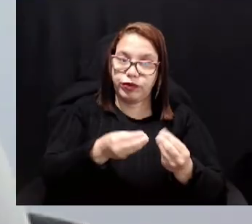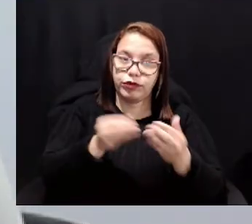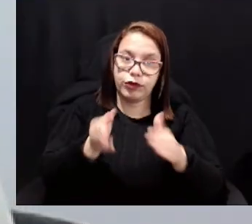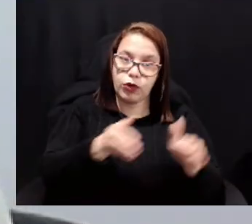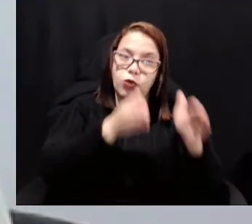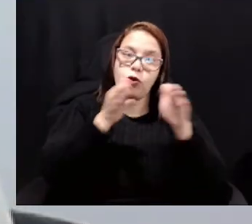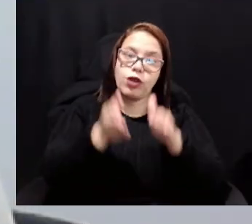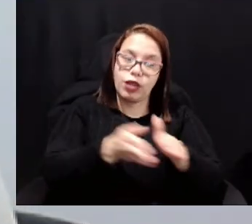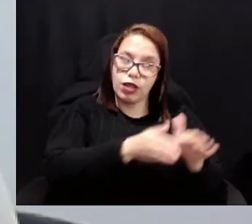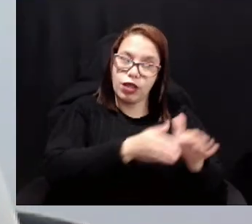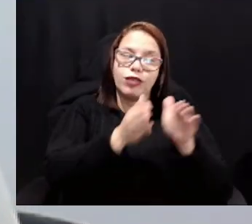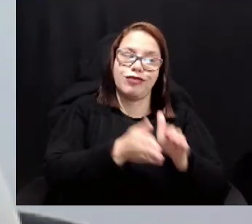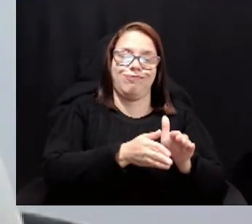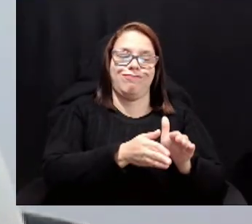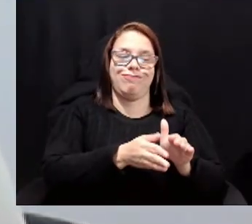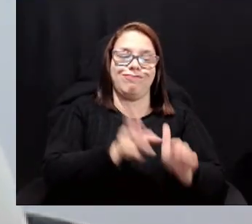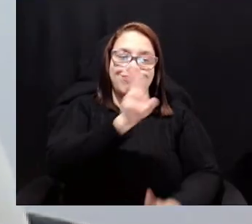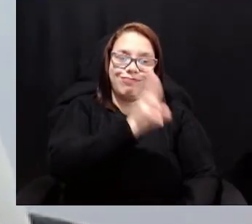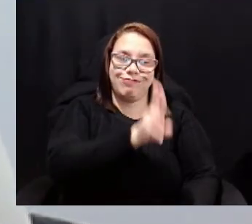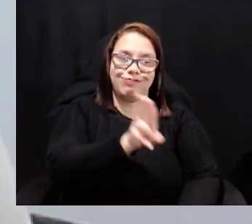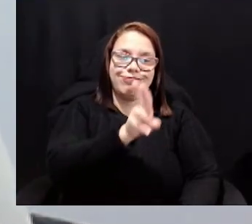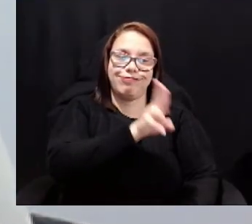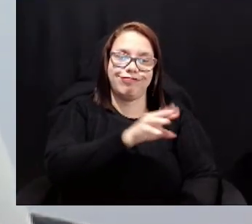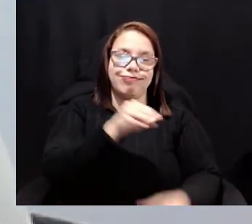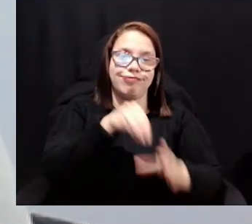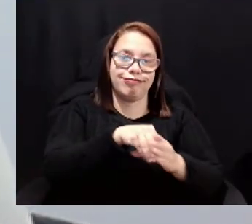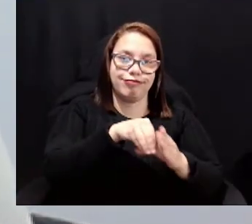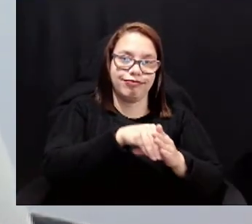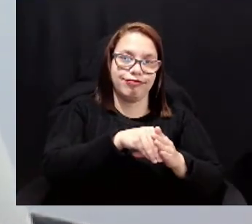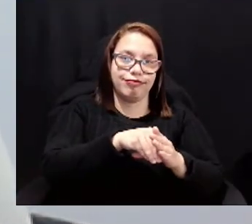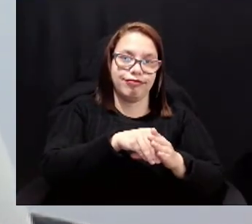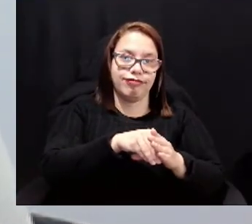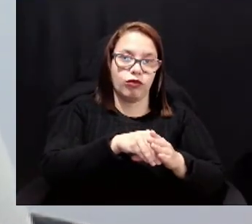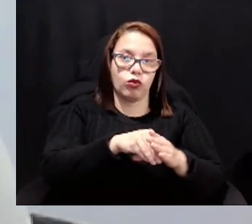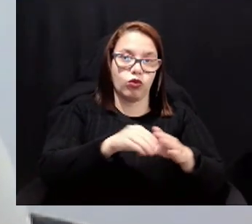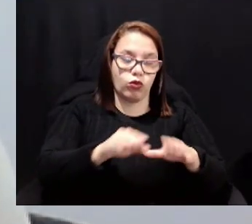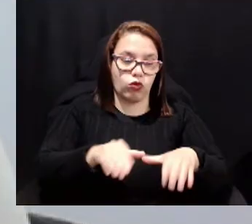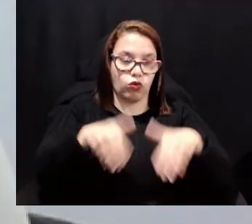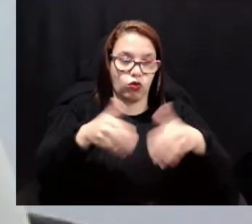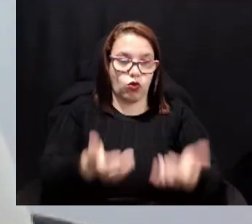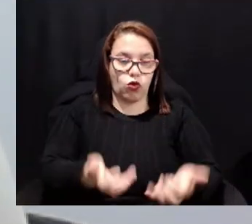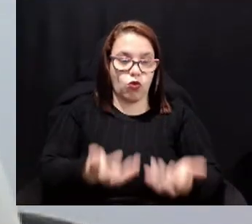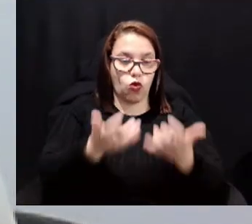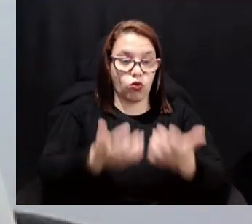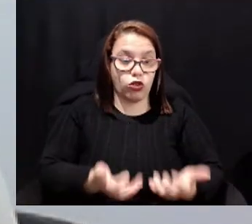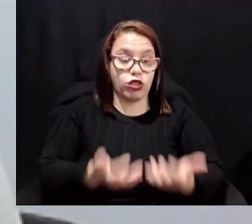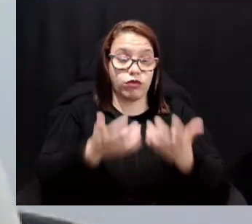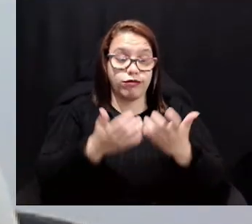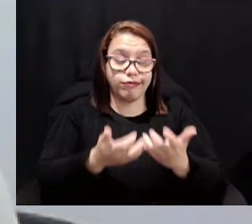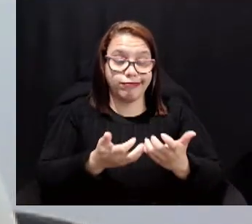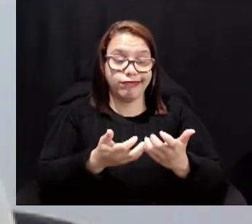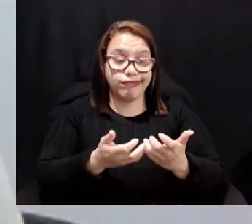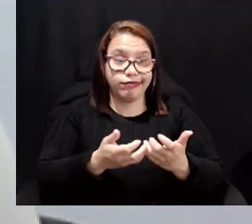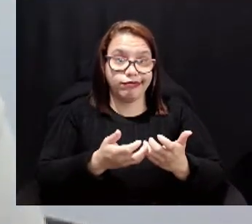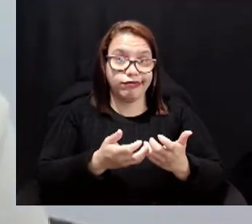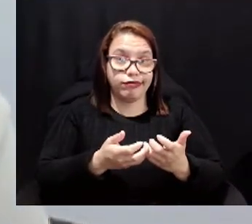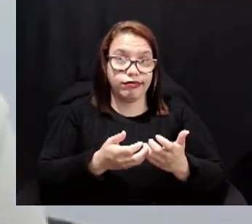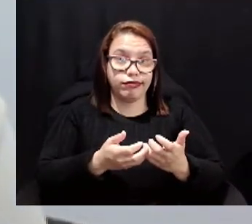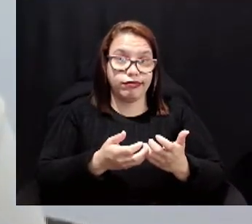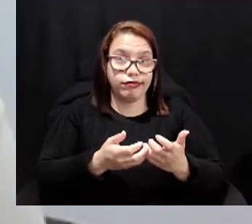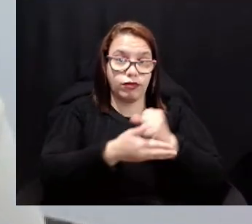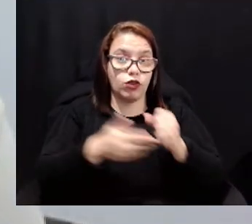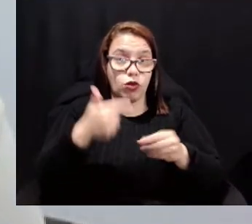o coprocessamento, né, que ele é utilizado dentro dos fornos de cimento como combustível. Então, ao invés de usar